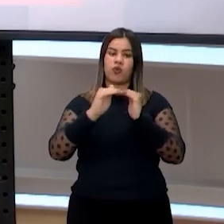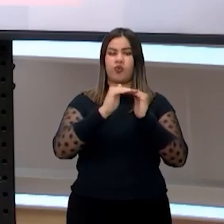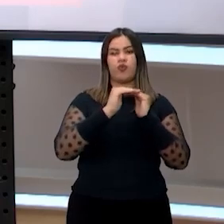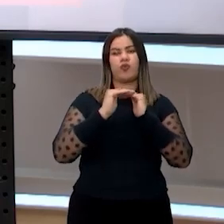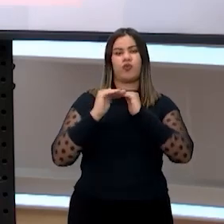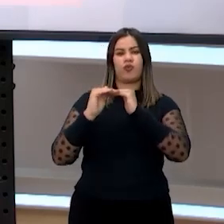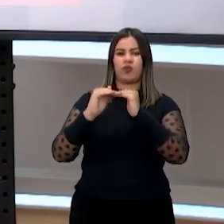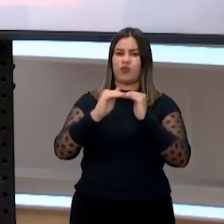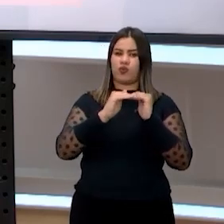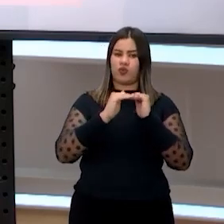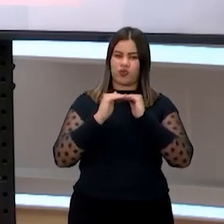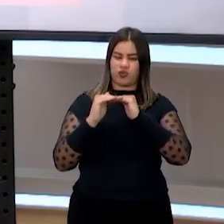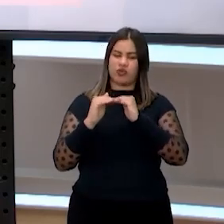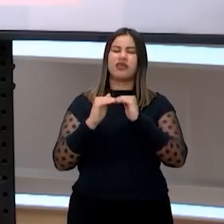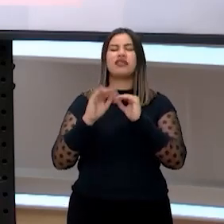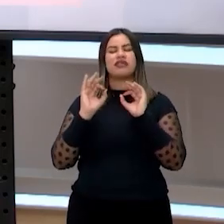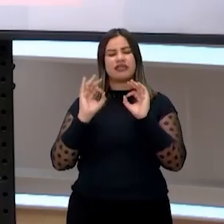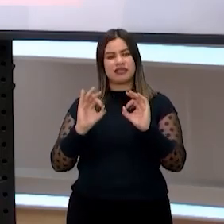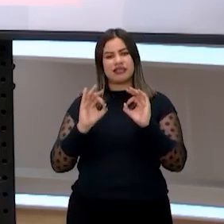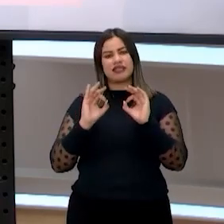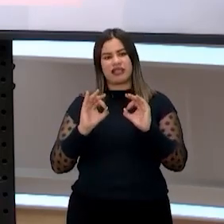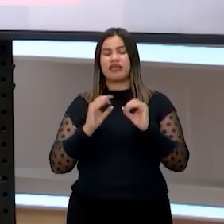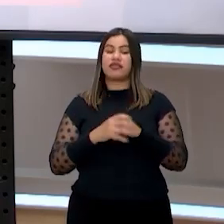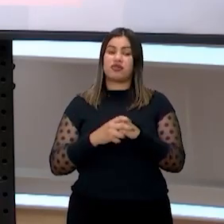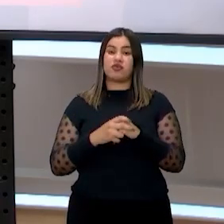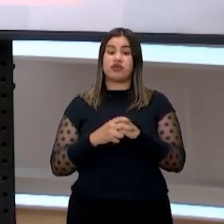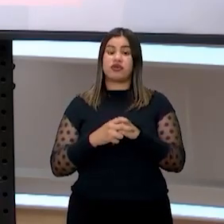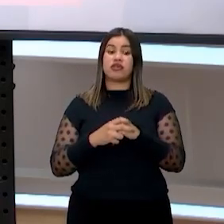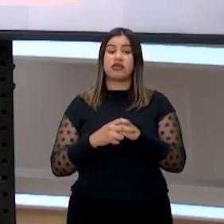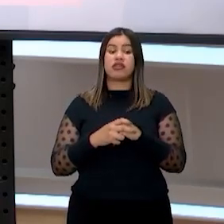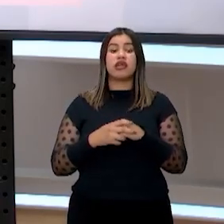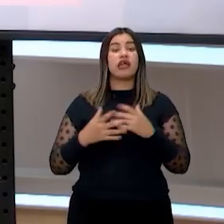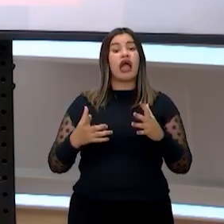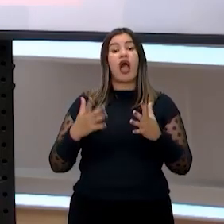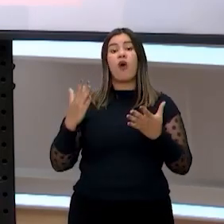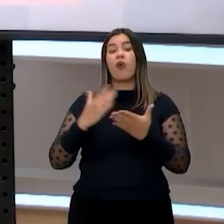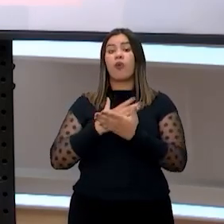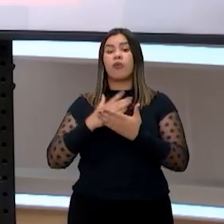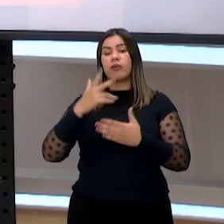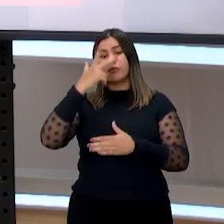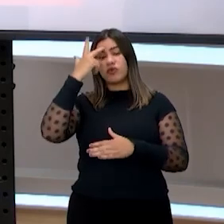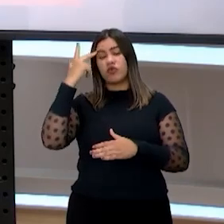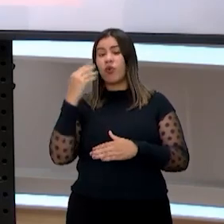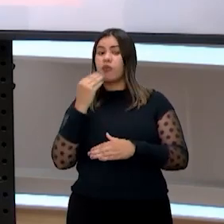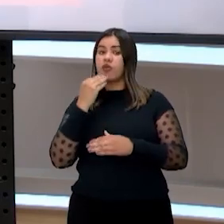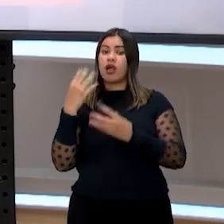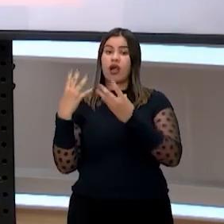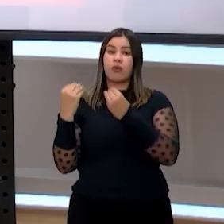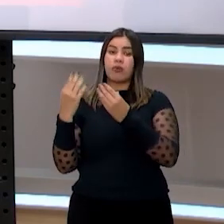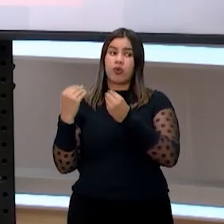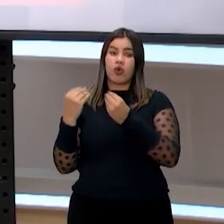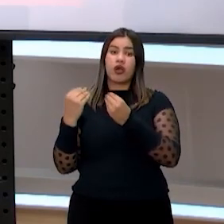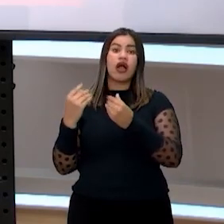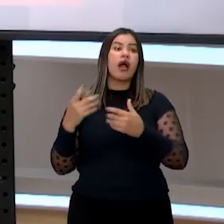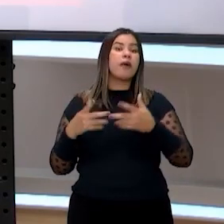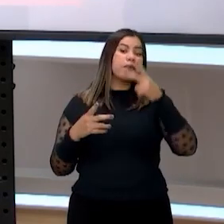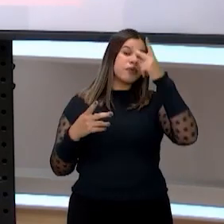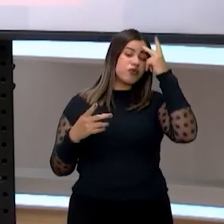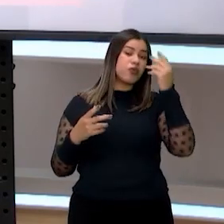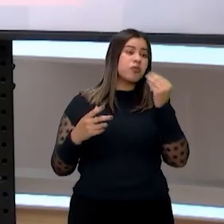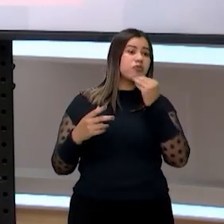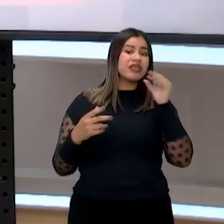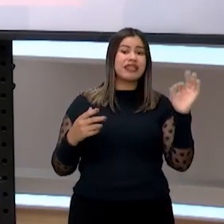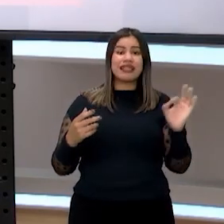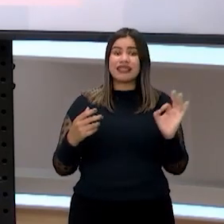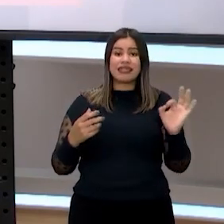equacionar esse distanciamento que faz com que pessoas com muitas oportunidades concorram com pessoas que não têm. E lá no